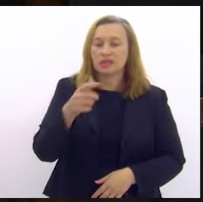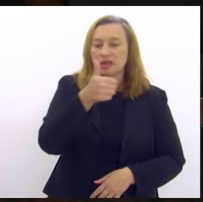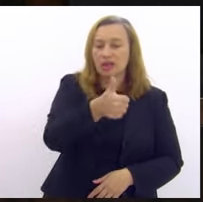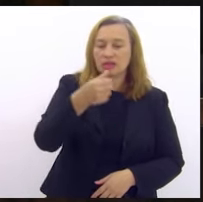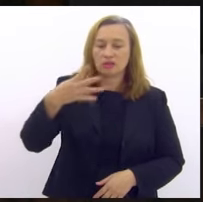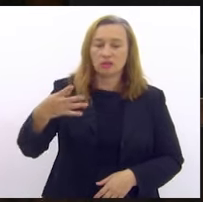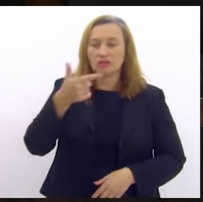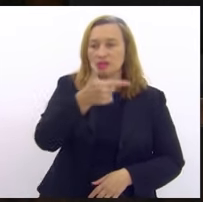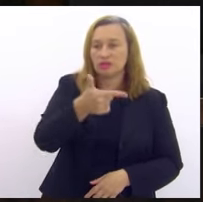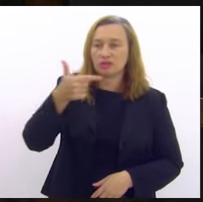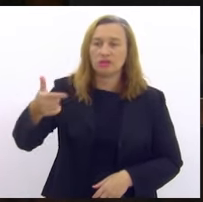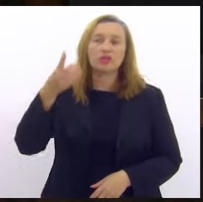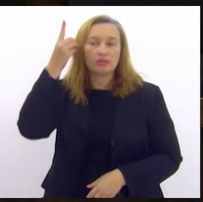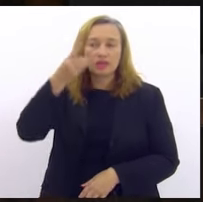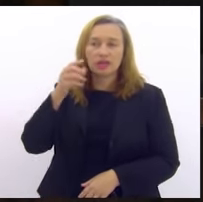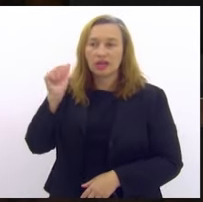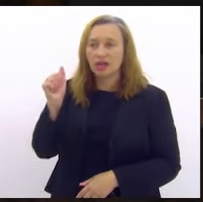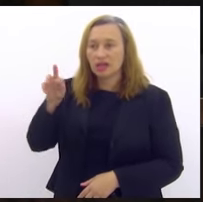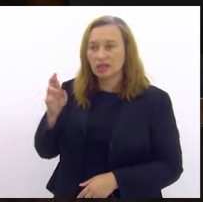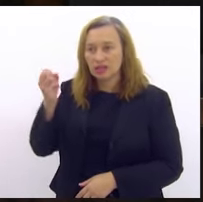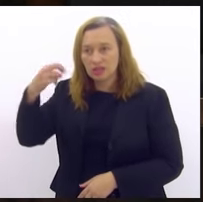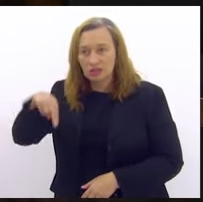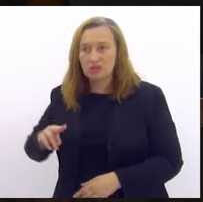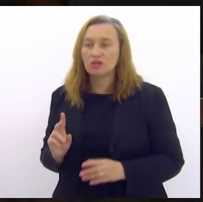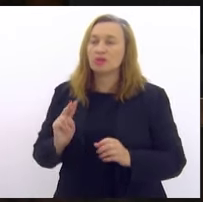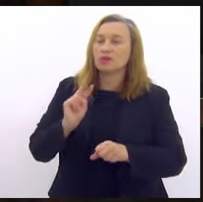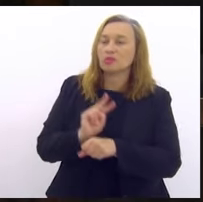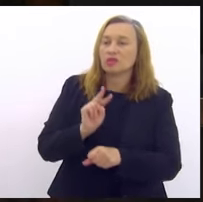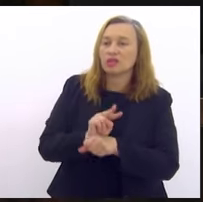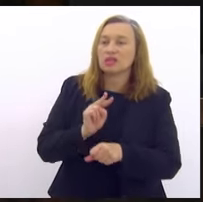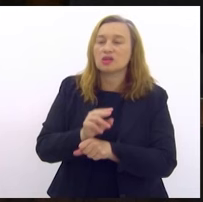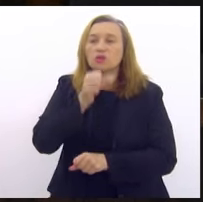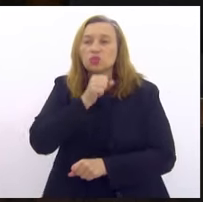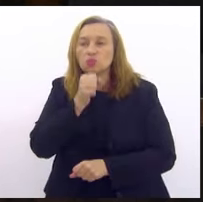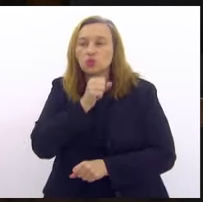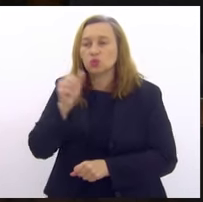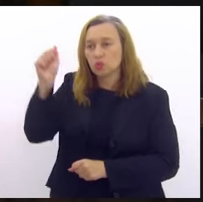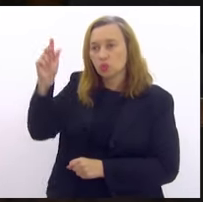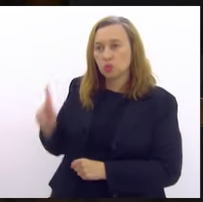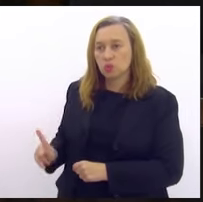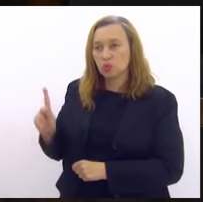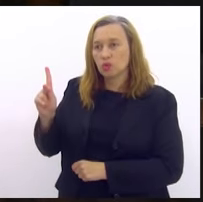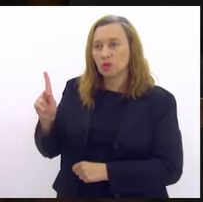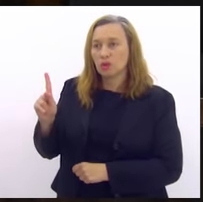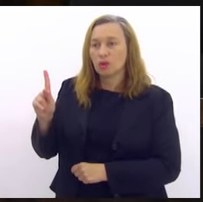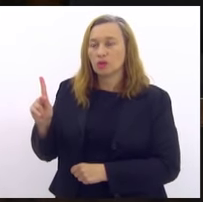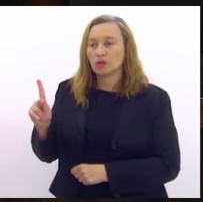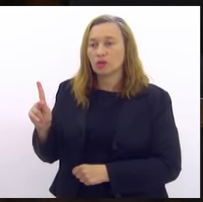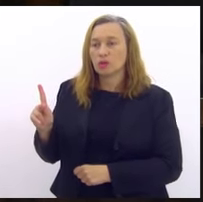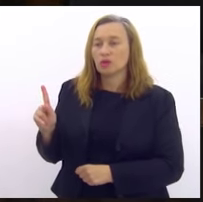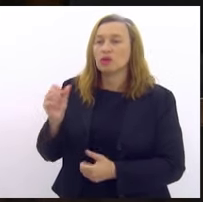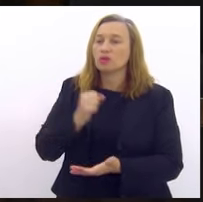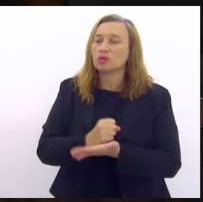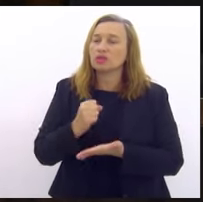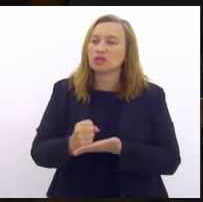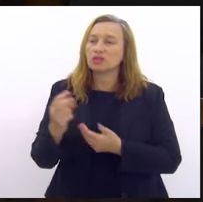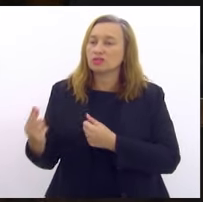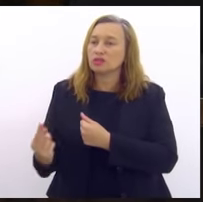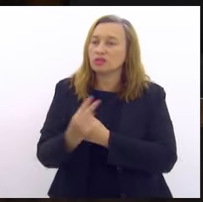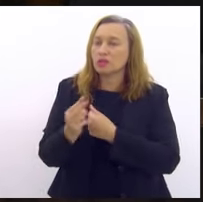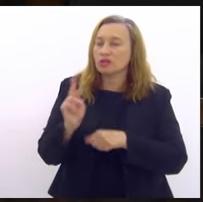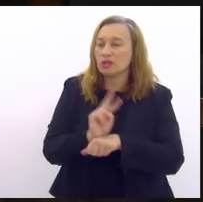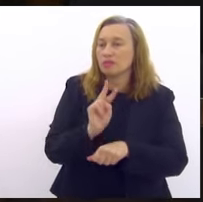deputado Antônio Moraes, estabelece medidas de proteção aos idosos, aposentados e pensionistas quando da contratação de empréstimos e